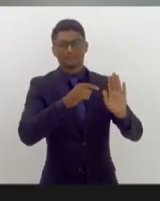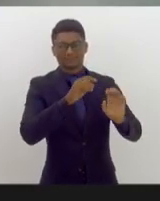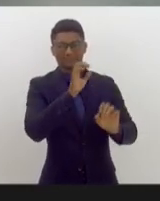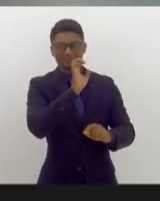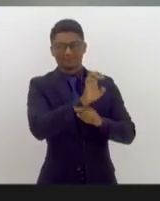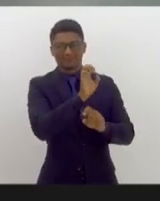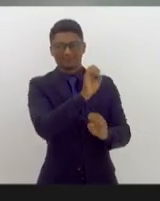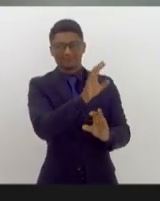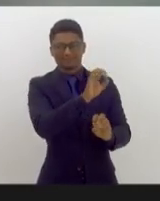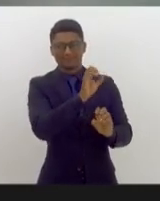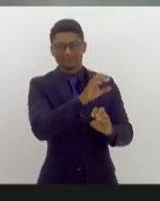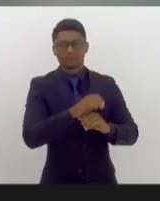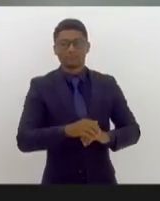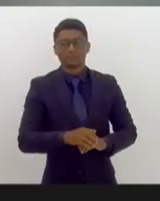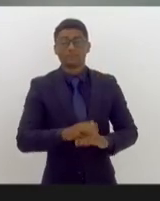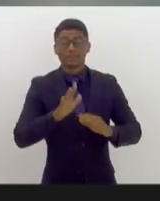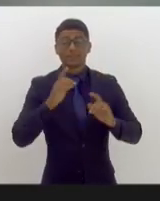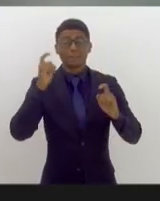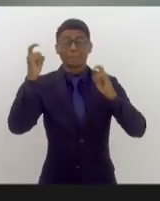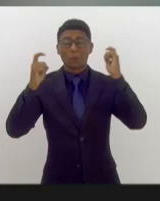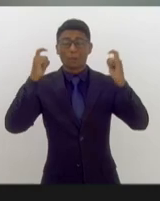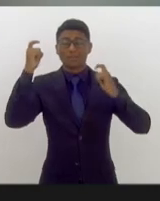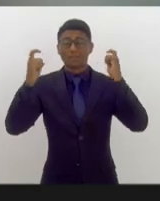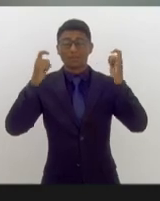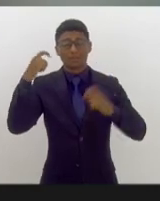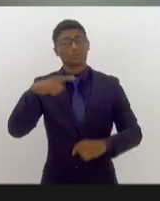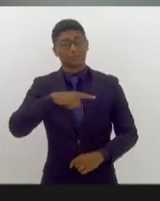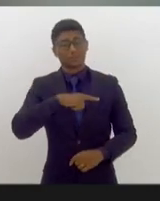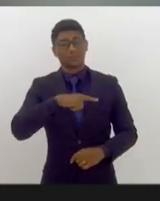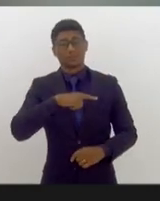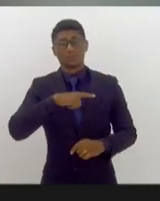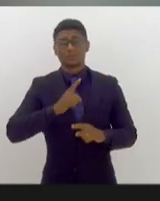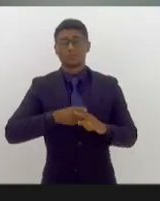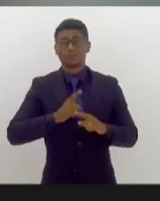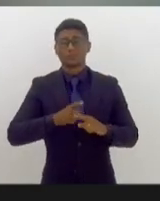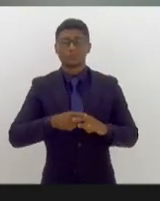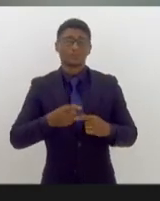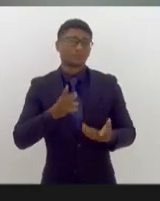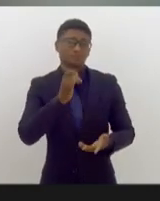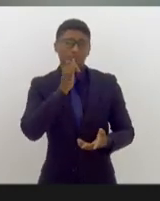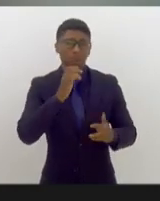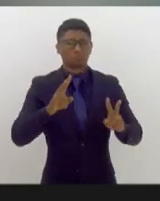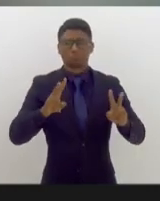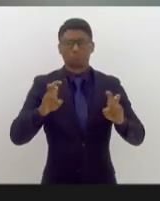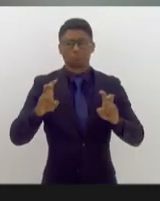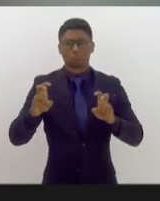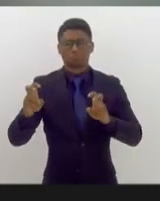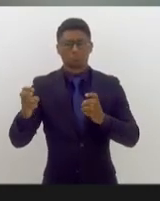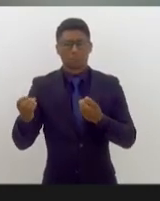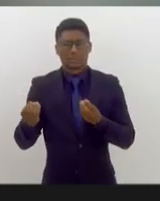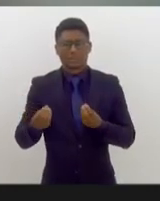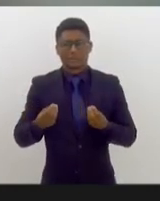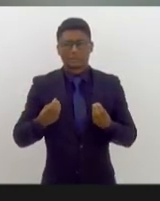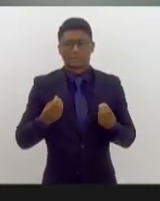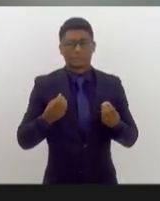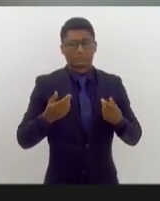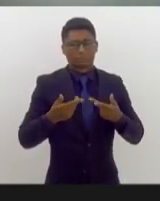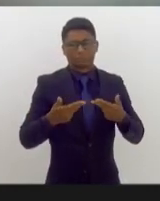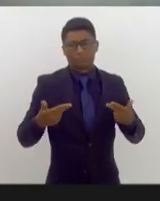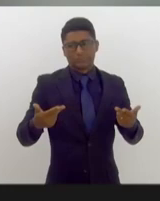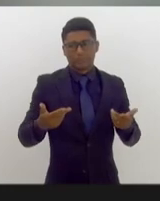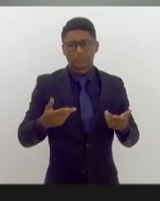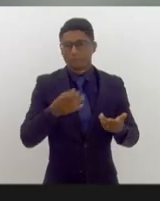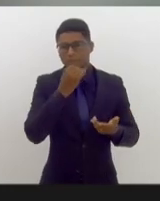porque sempre que há judicialização de um assunto sensível, sobretudo